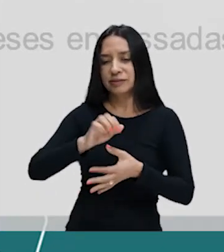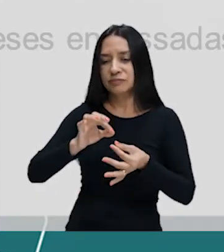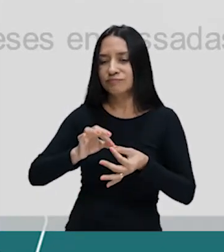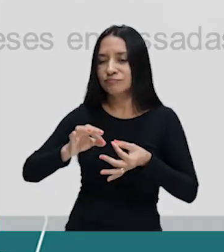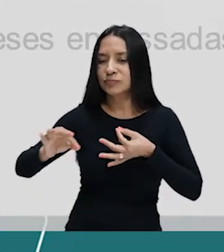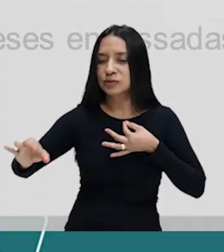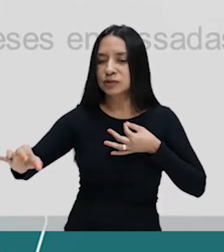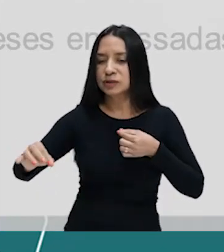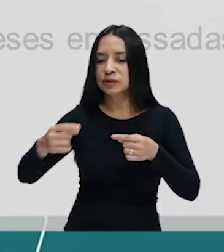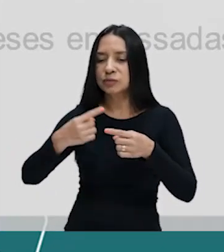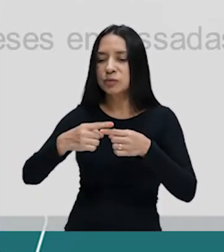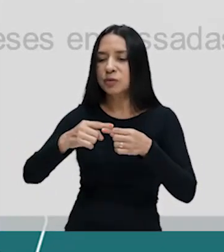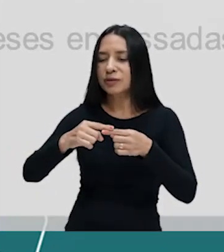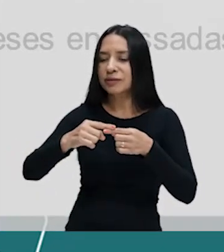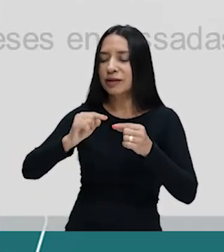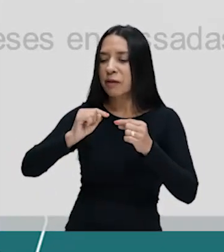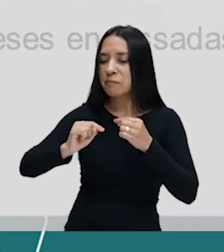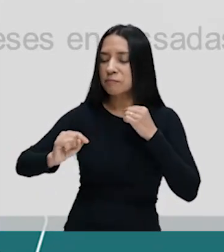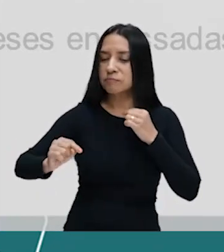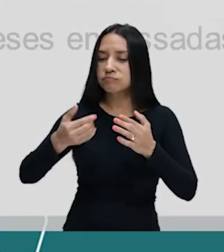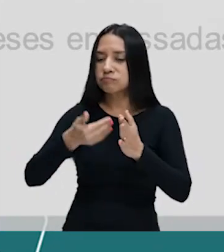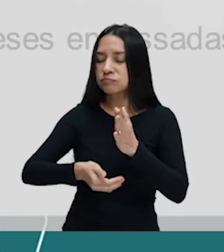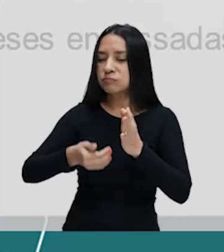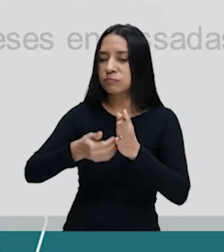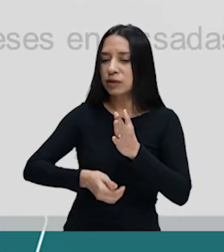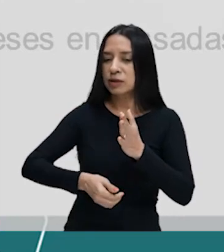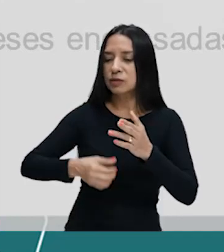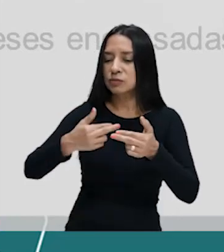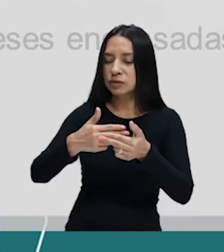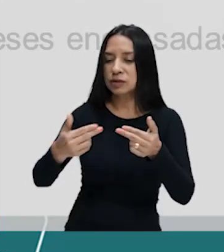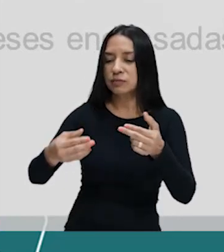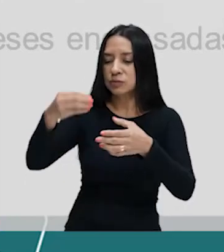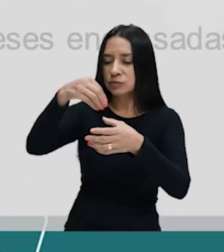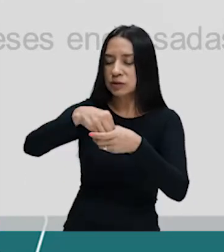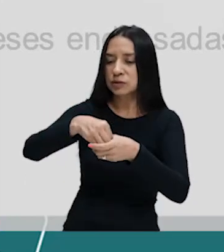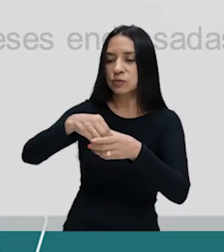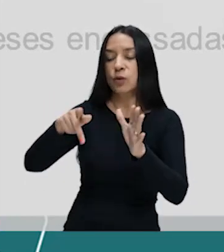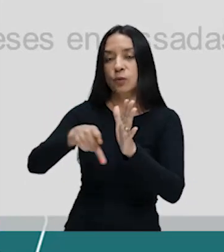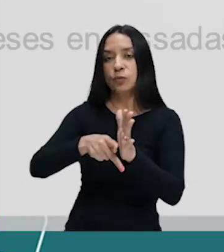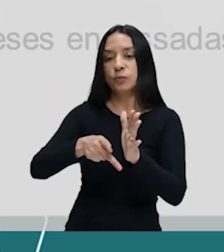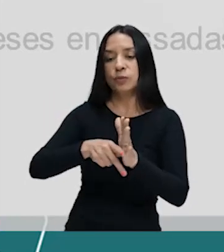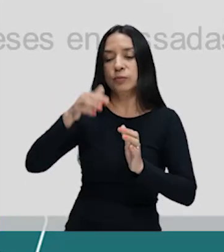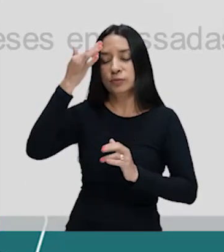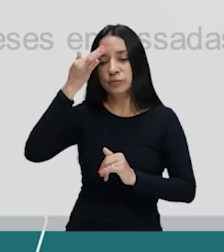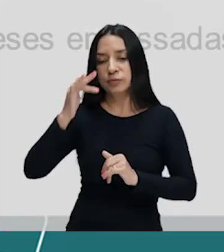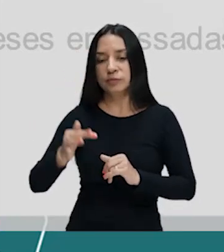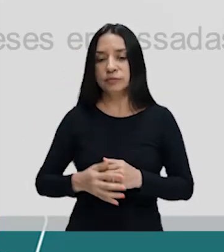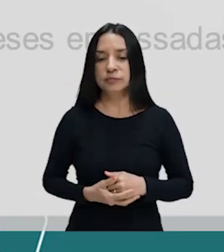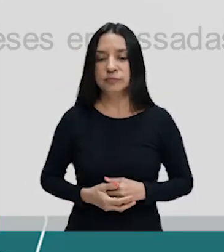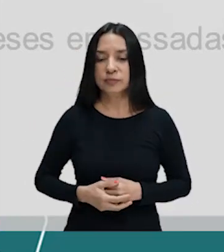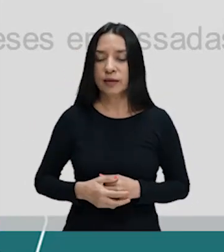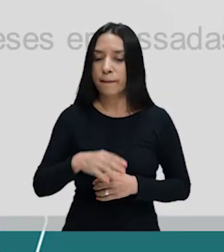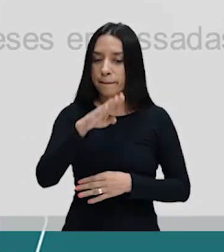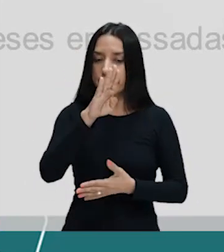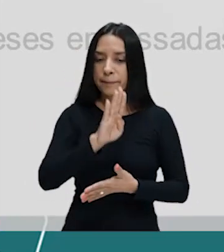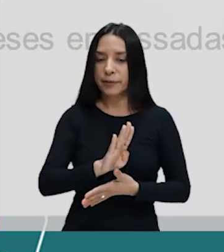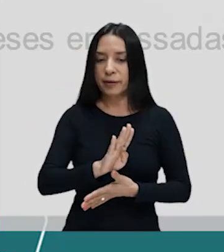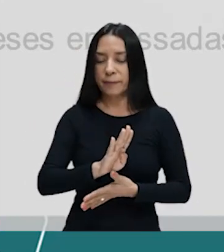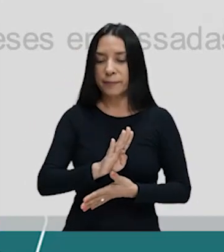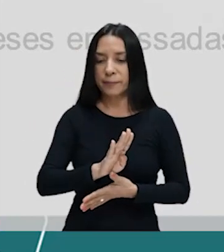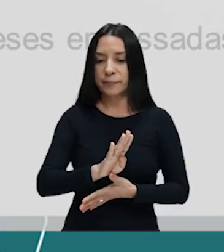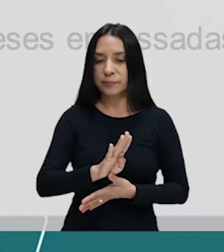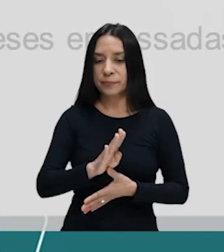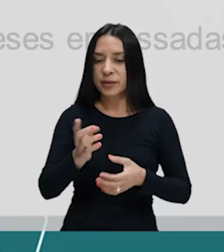aí um elemento que está dentro dos primeiros filósofos. Letra B, retomou os temas da mitologia grega? Sim,